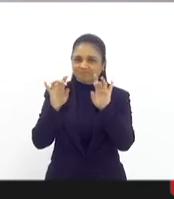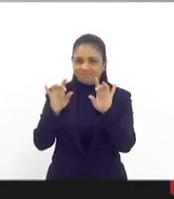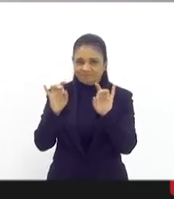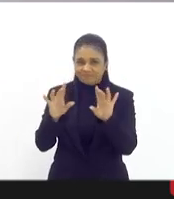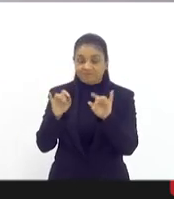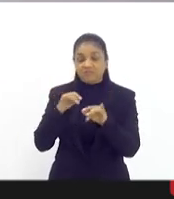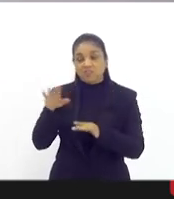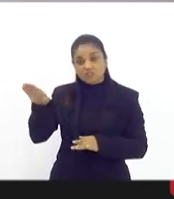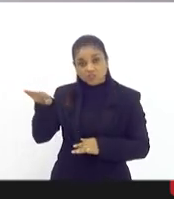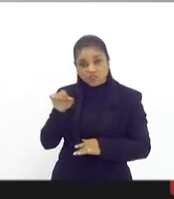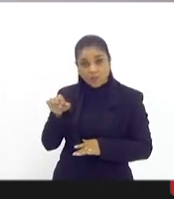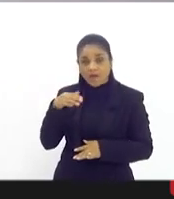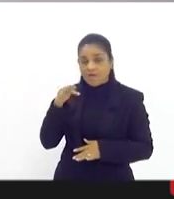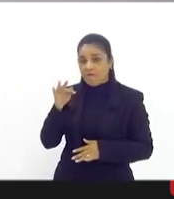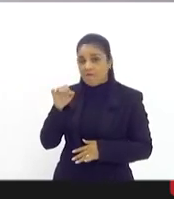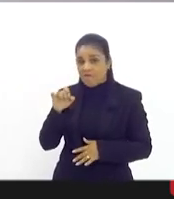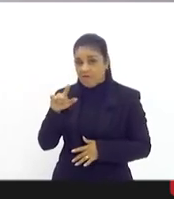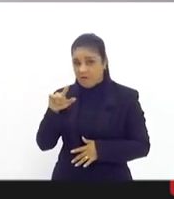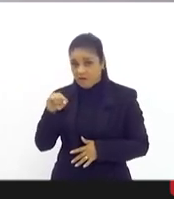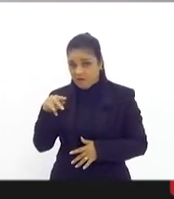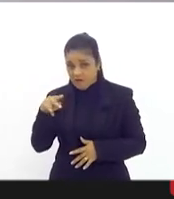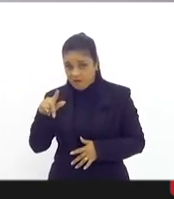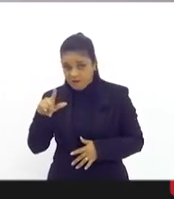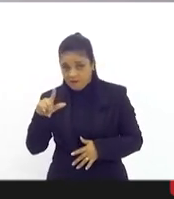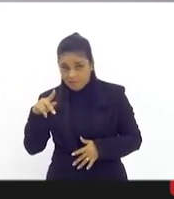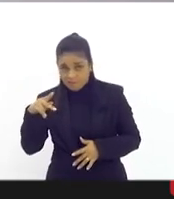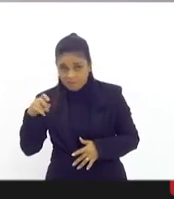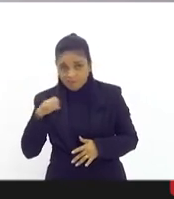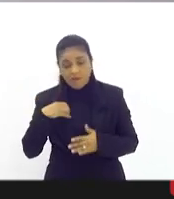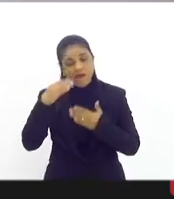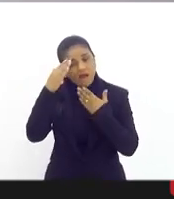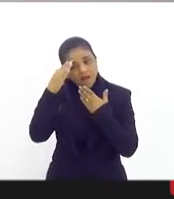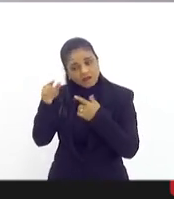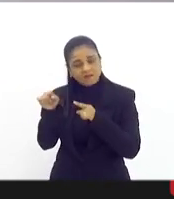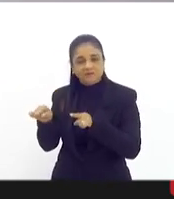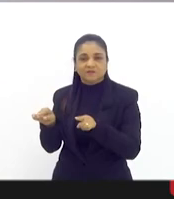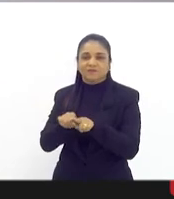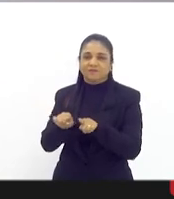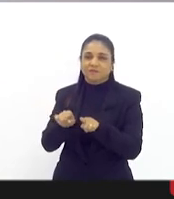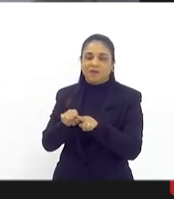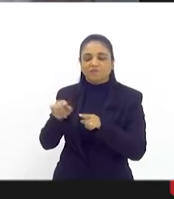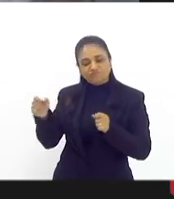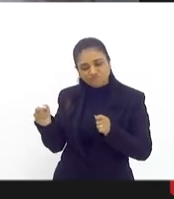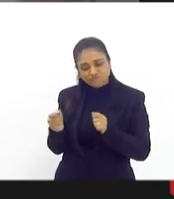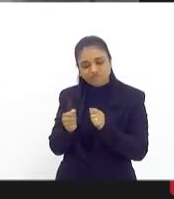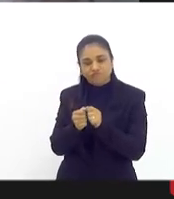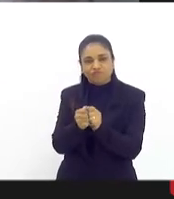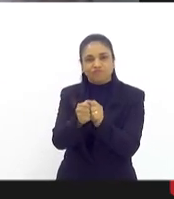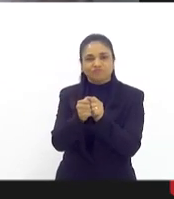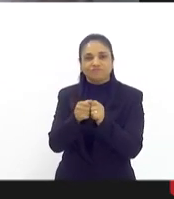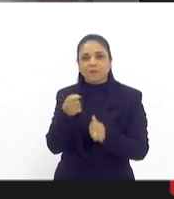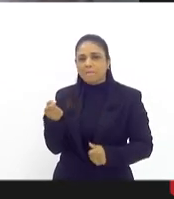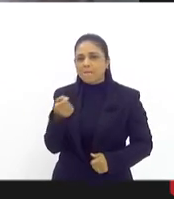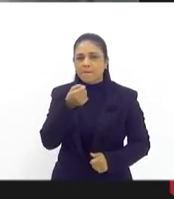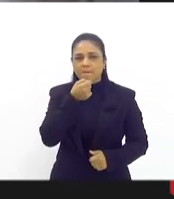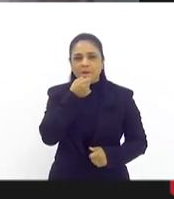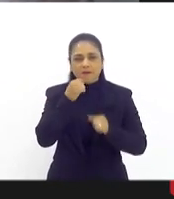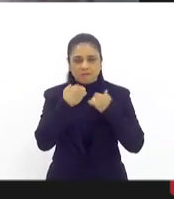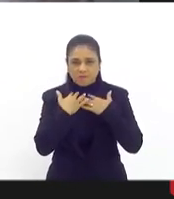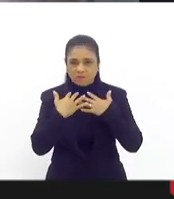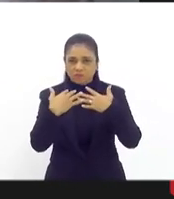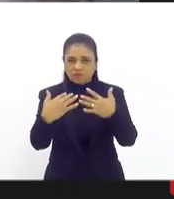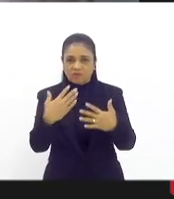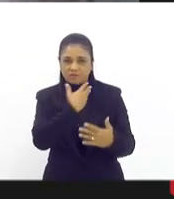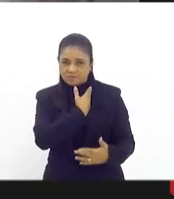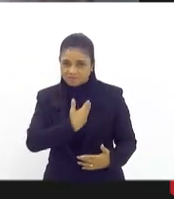e chamar o Felipe, que também eu agradeço demais por poder estar aqui junto com a gente nessa audiência. Felipe,